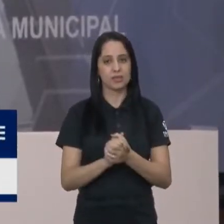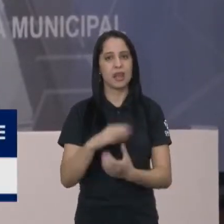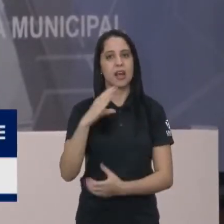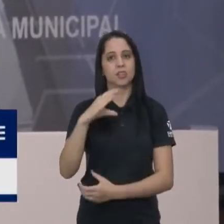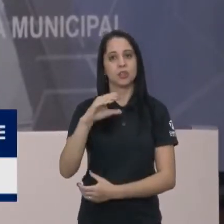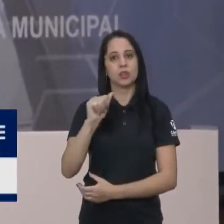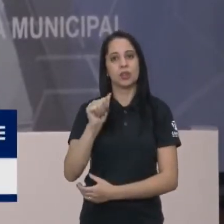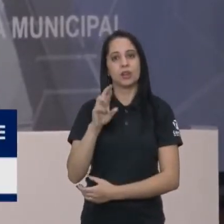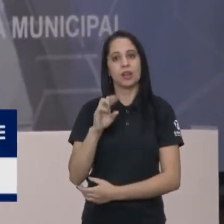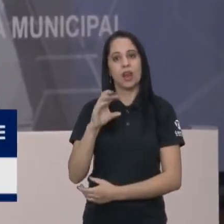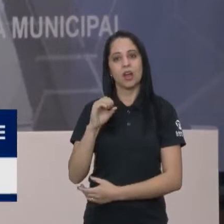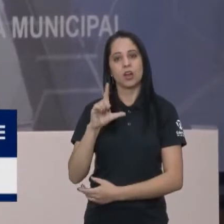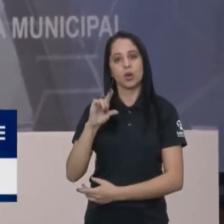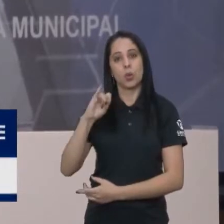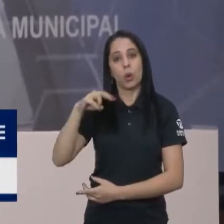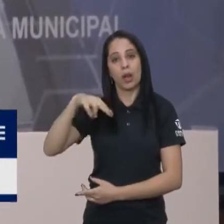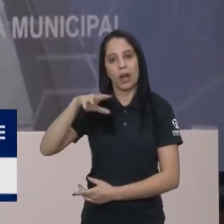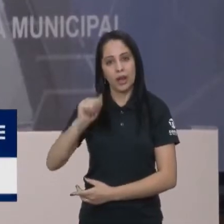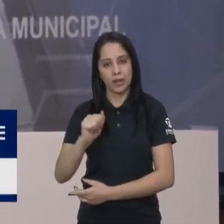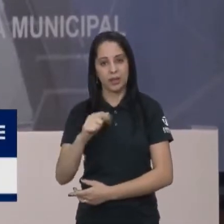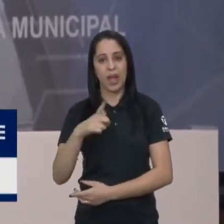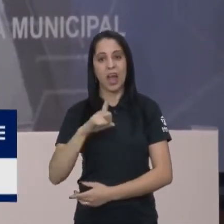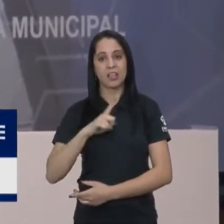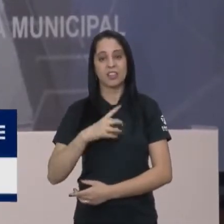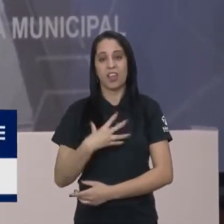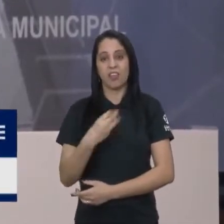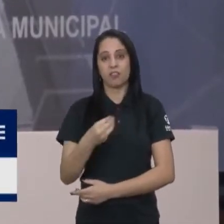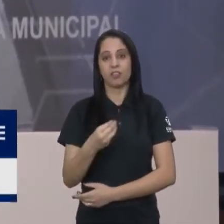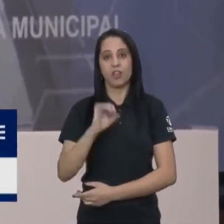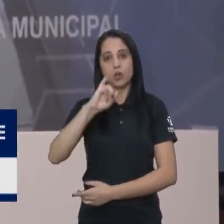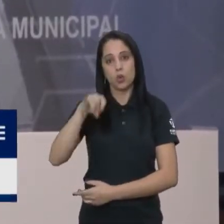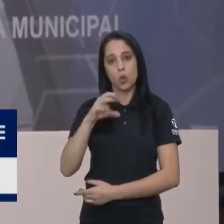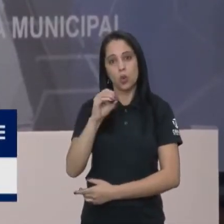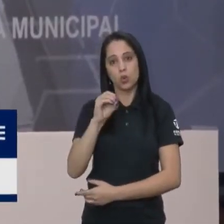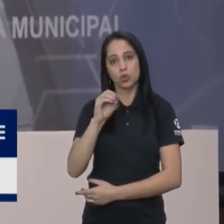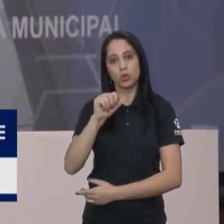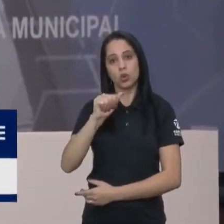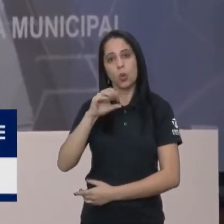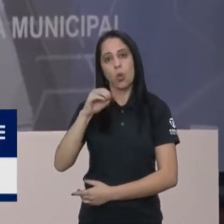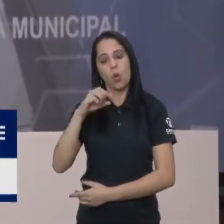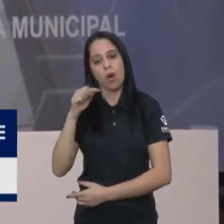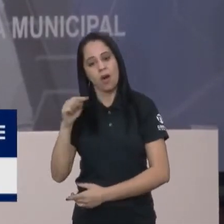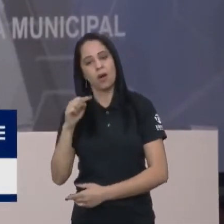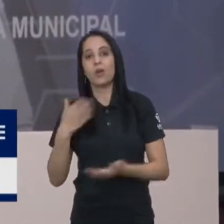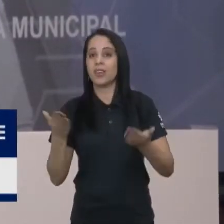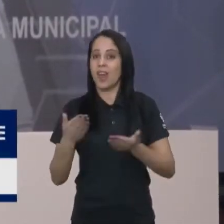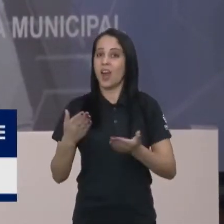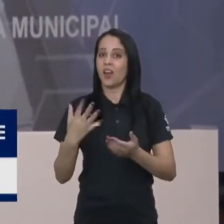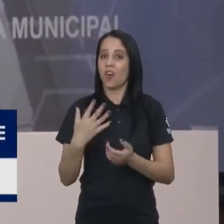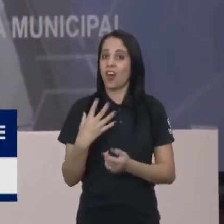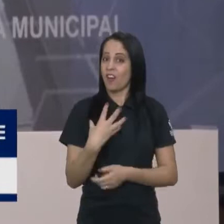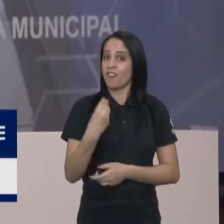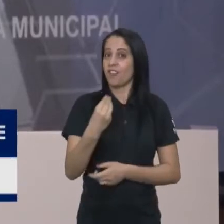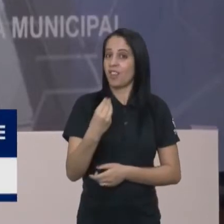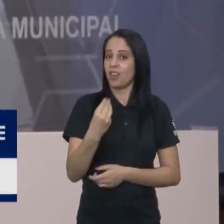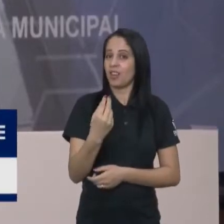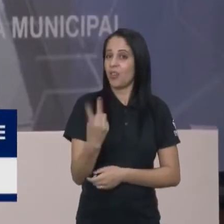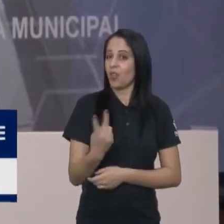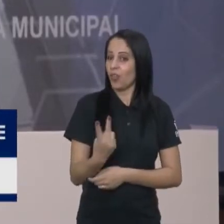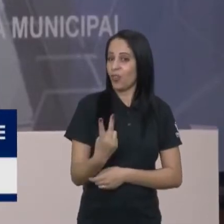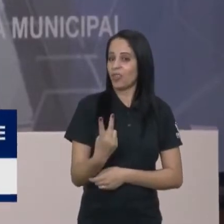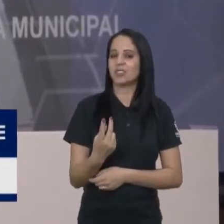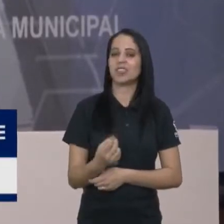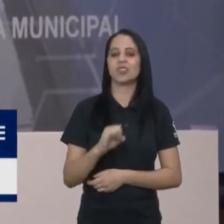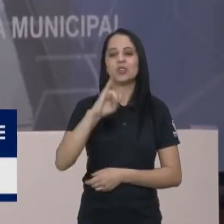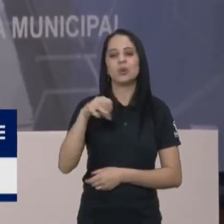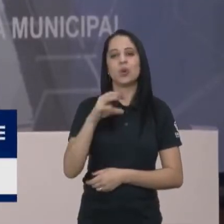trouxe o primeiro neto, João Lucas, e agora o presenteará com o segundo, Joaquim, previsto para